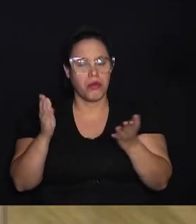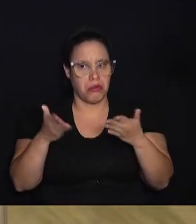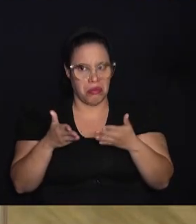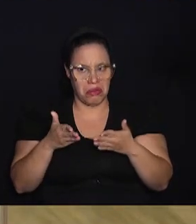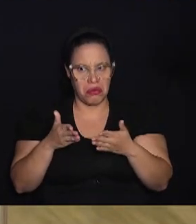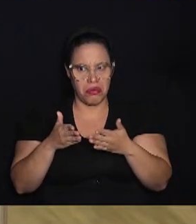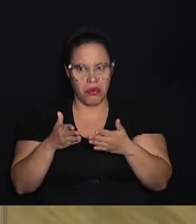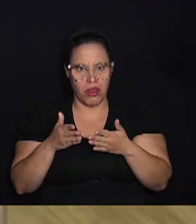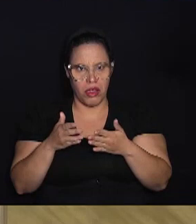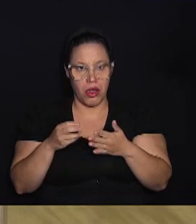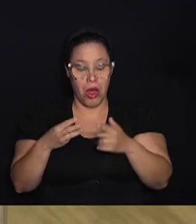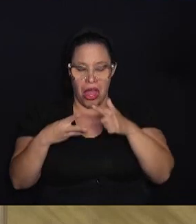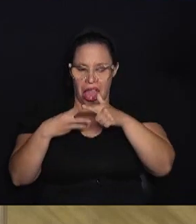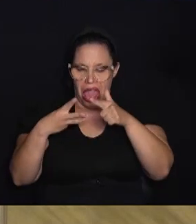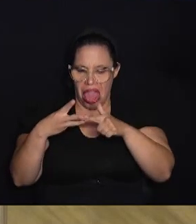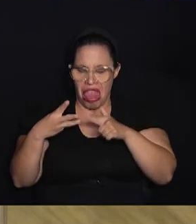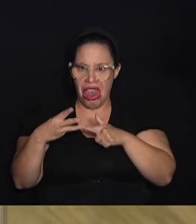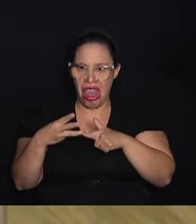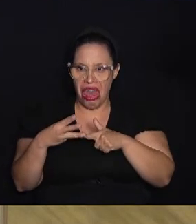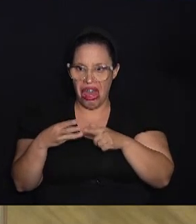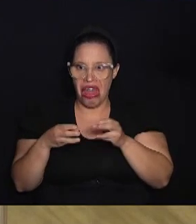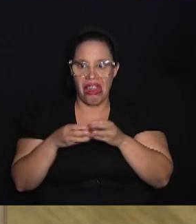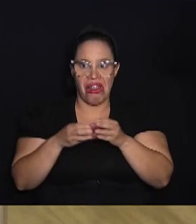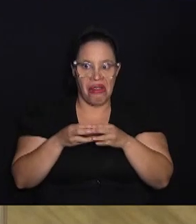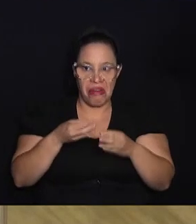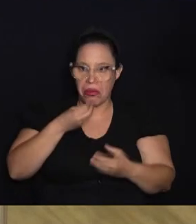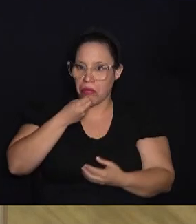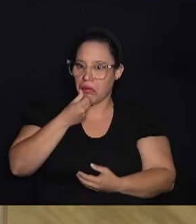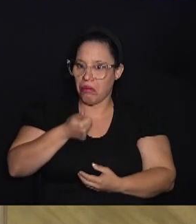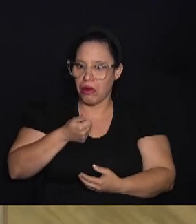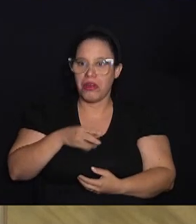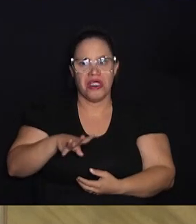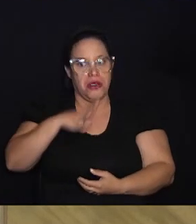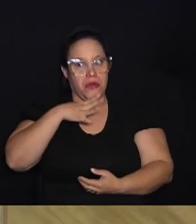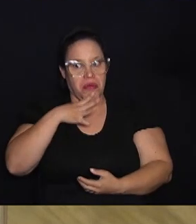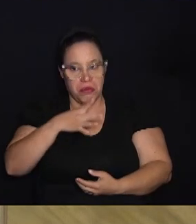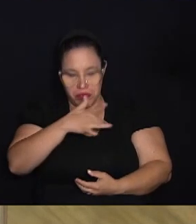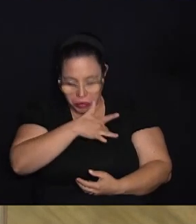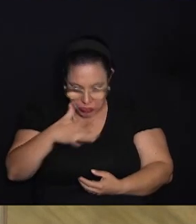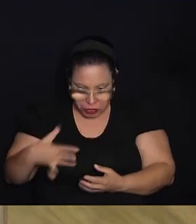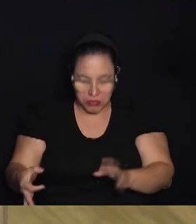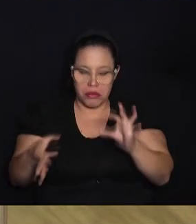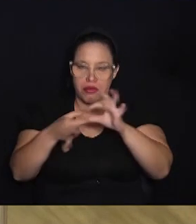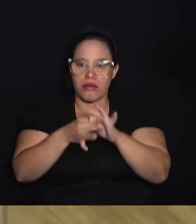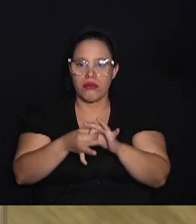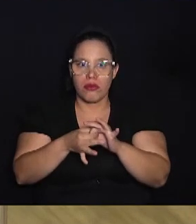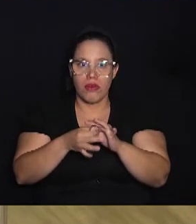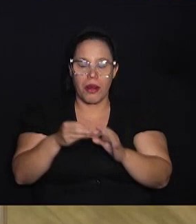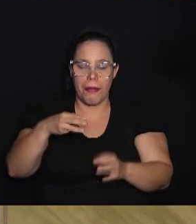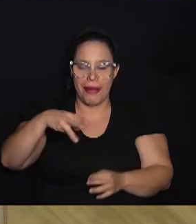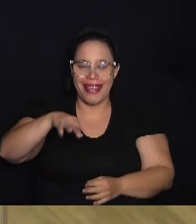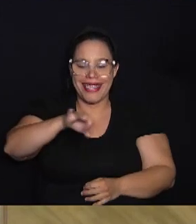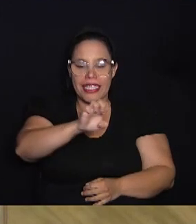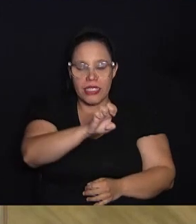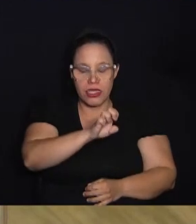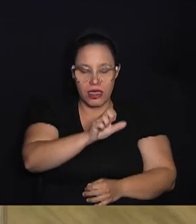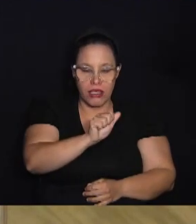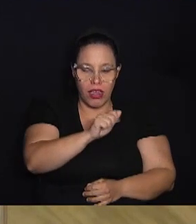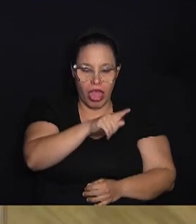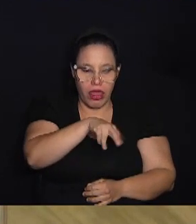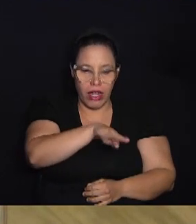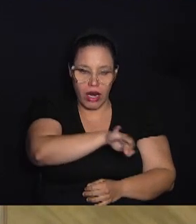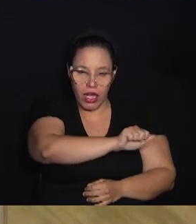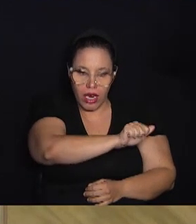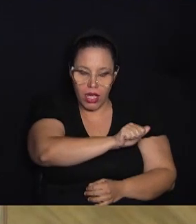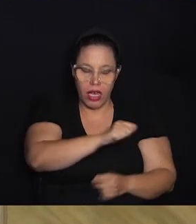tem um trio né que eu vou falar hein a galera conhece a saúde integrativa o Marie a Andreia e a doutora